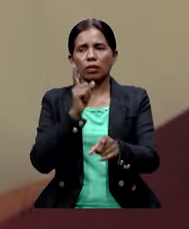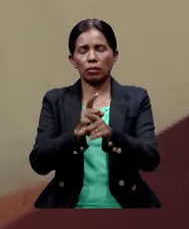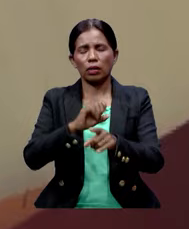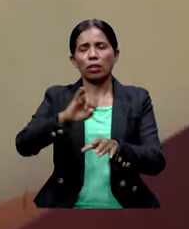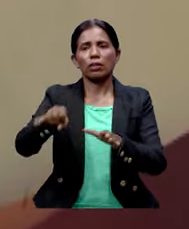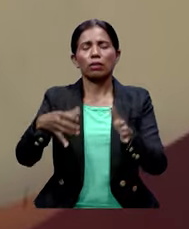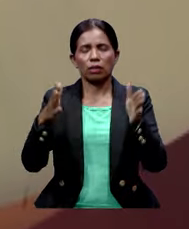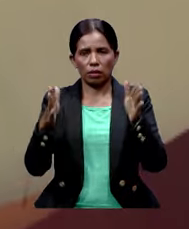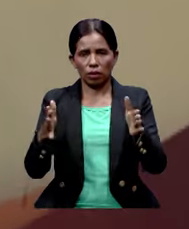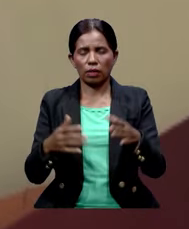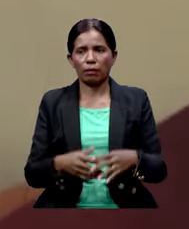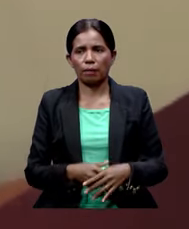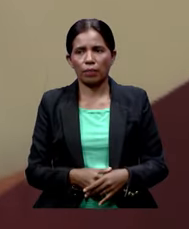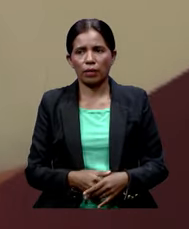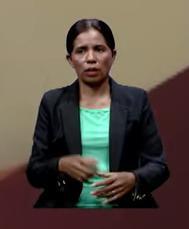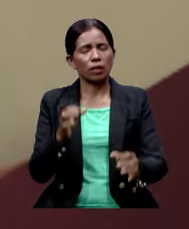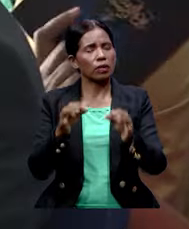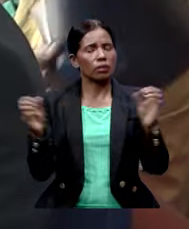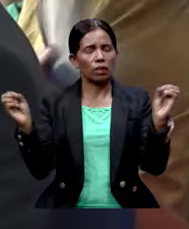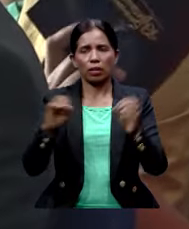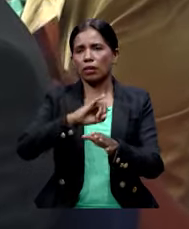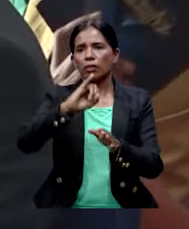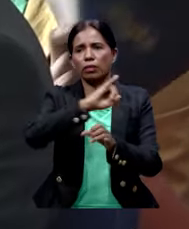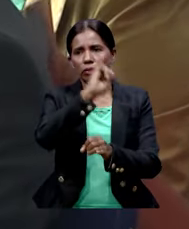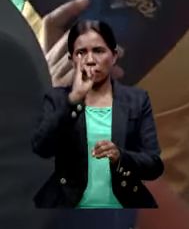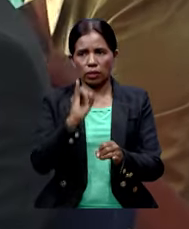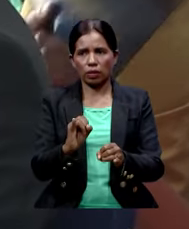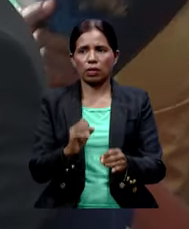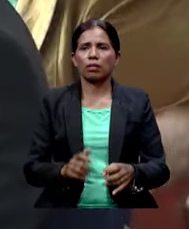jornalismo. Se ela ia investigação,